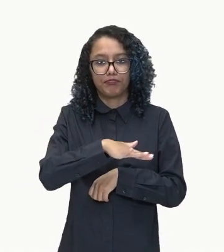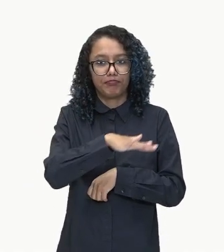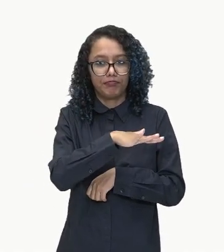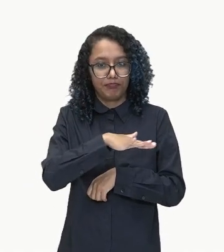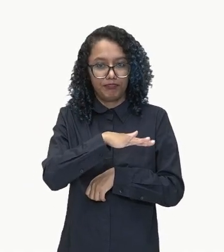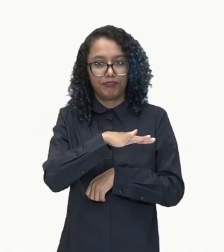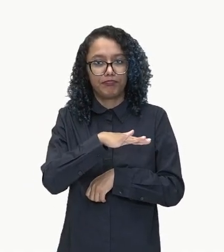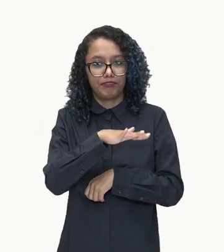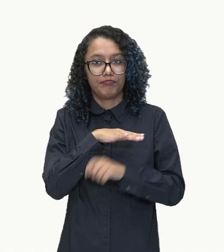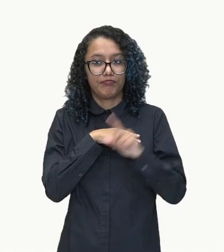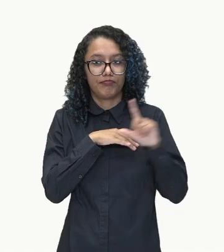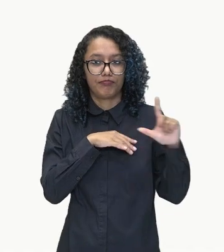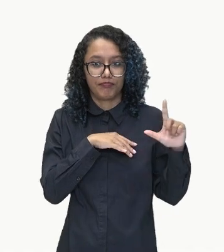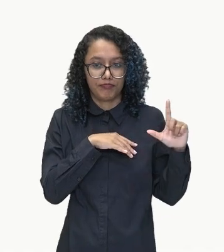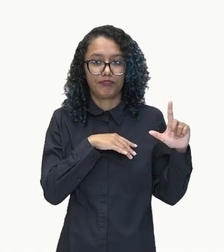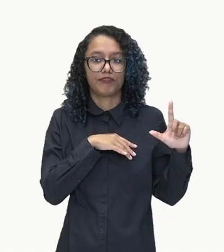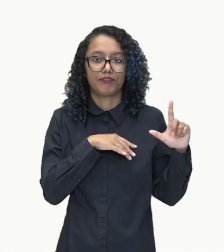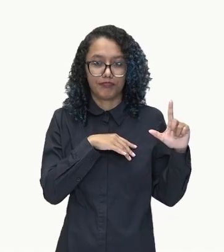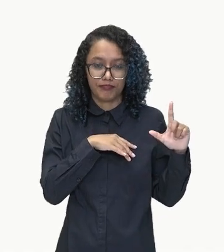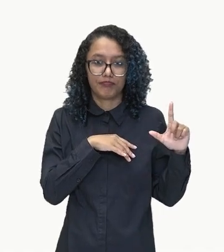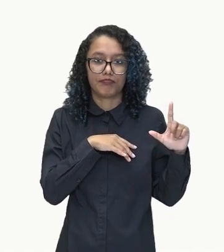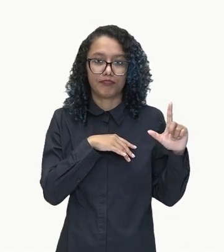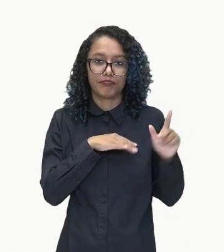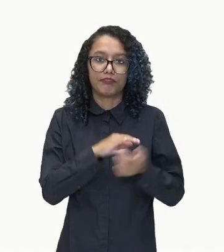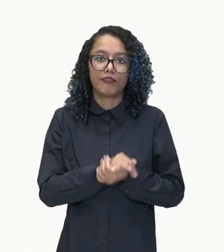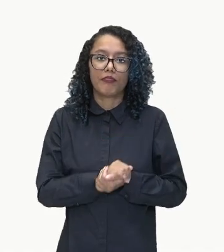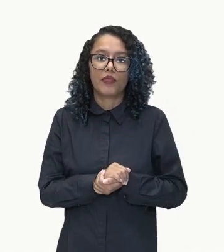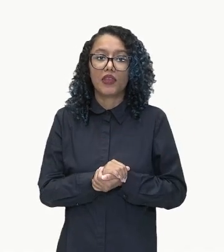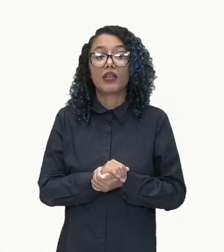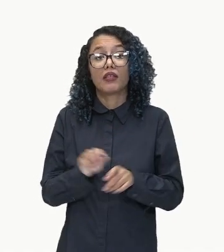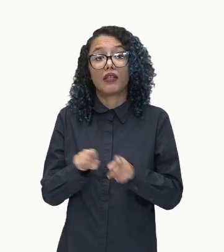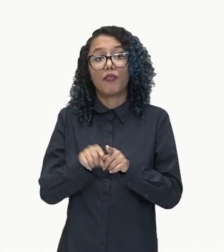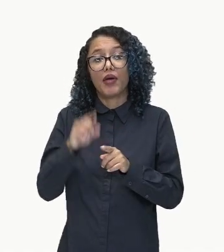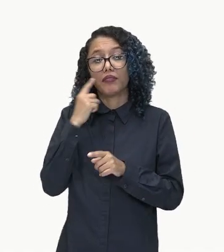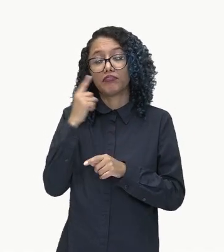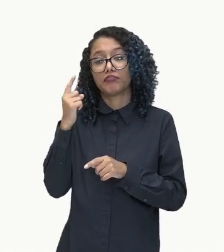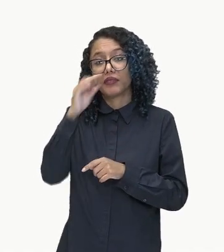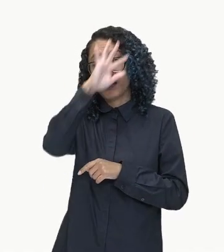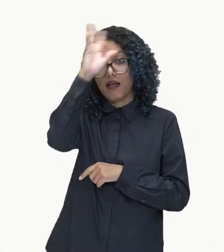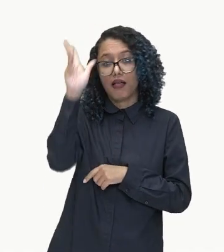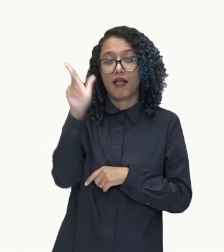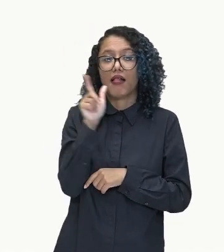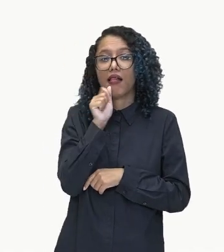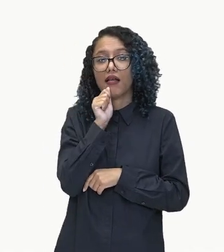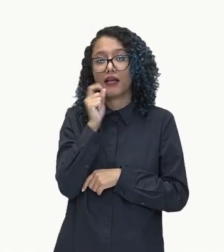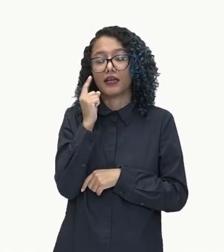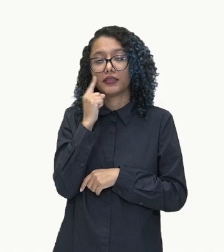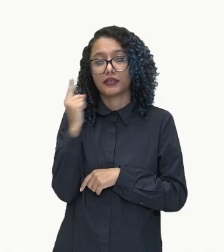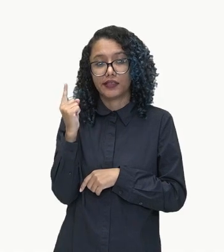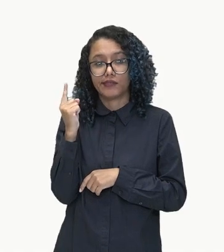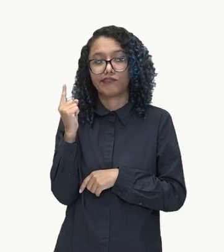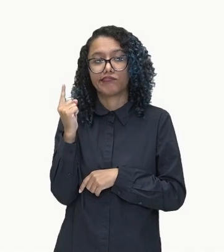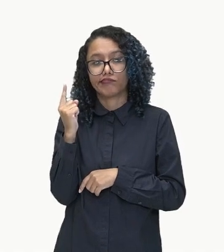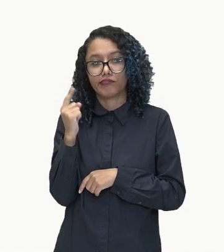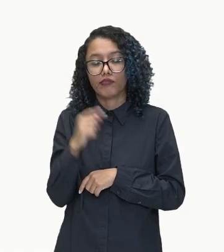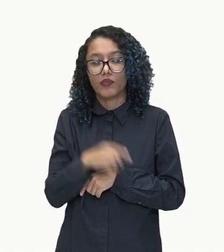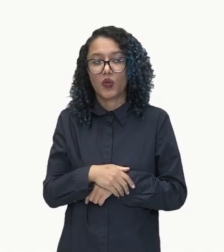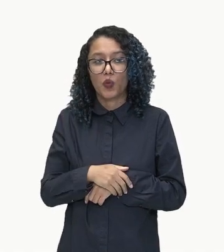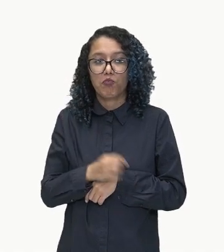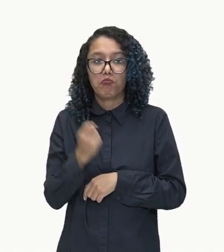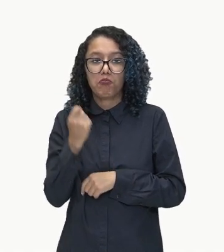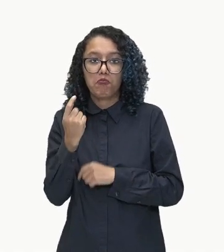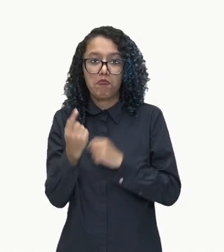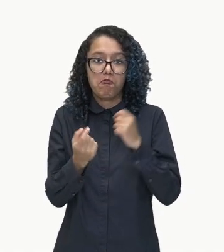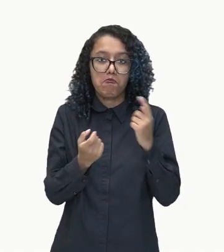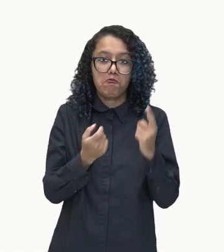do leste para o centro. E o Alasca, a gente observa, né, que vai ter grandes vazios demográficos e essas